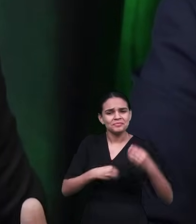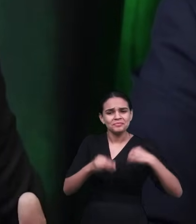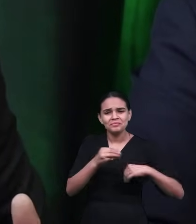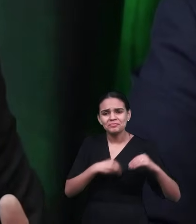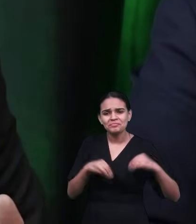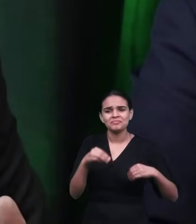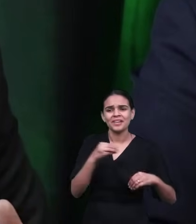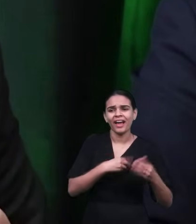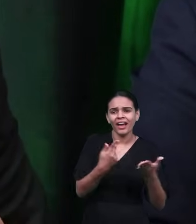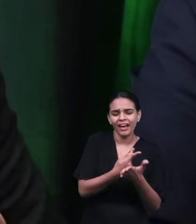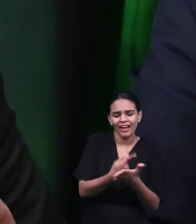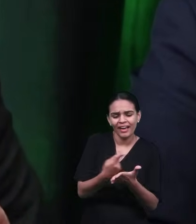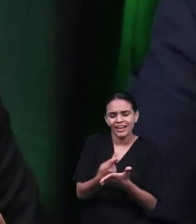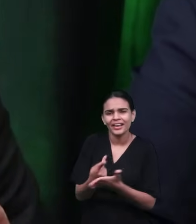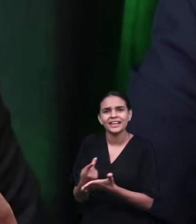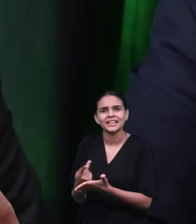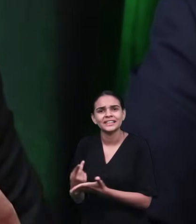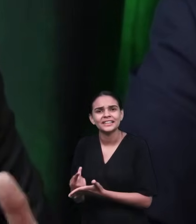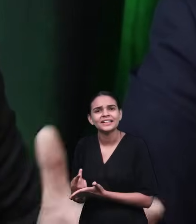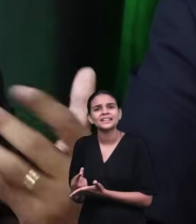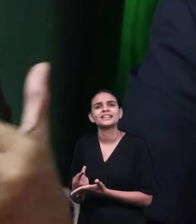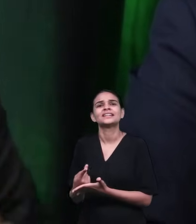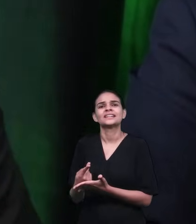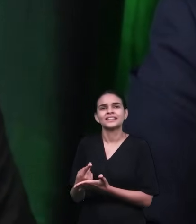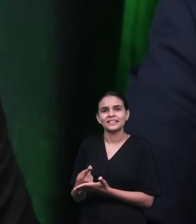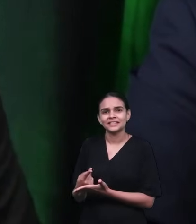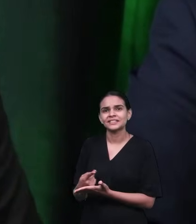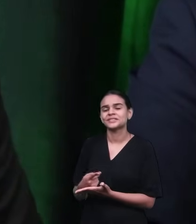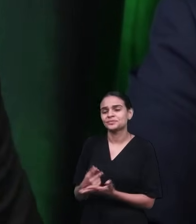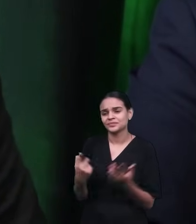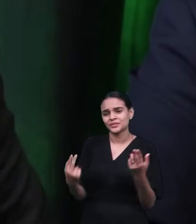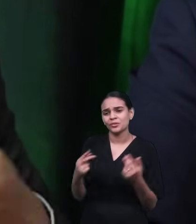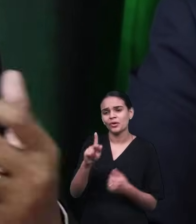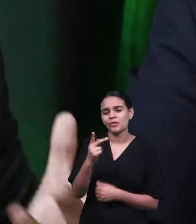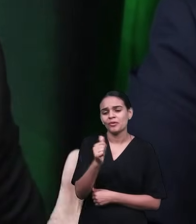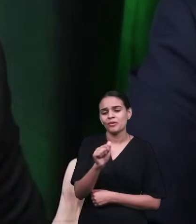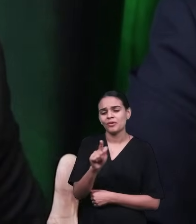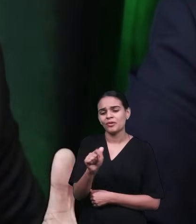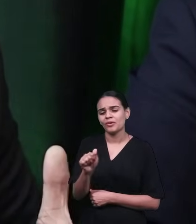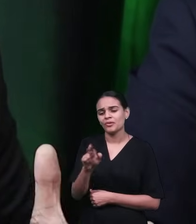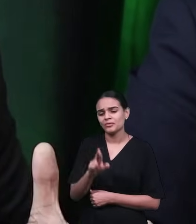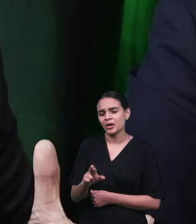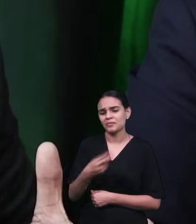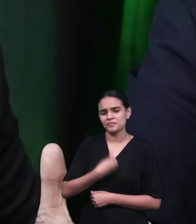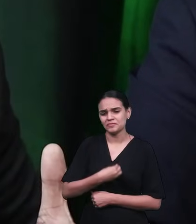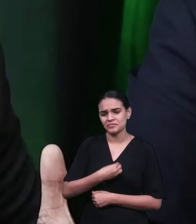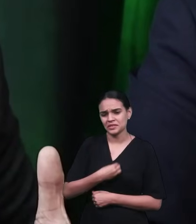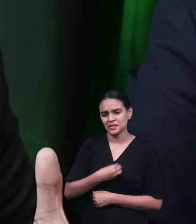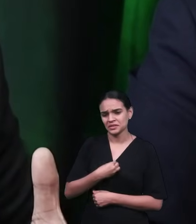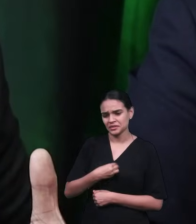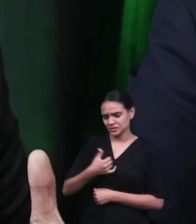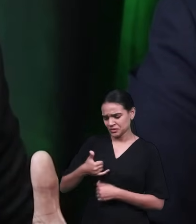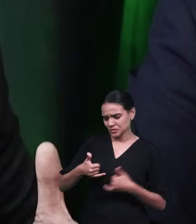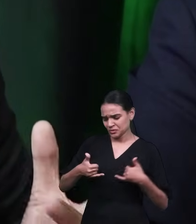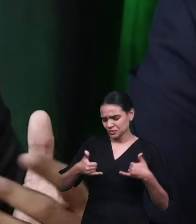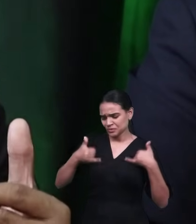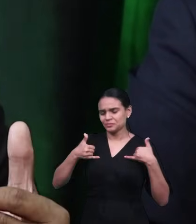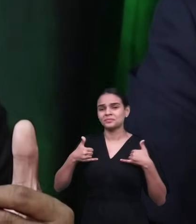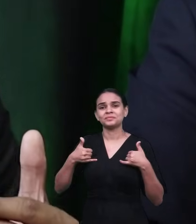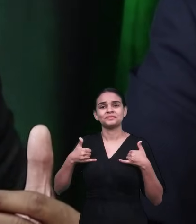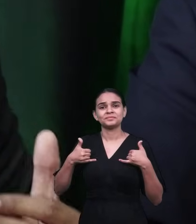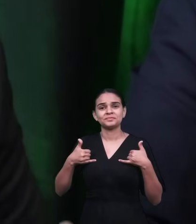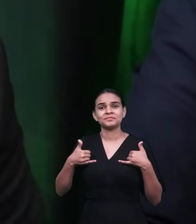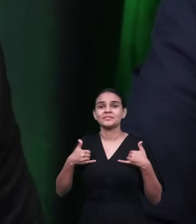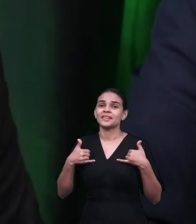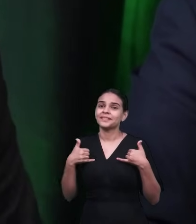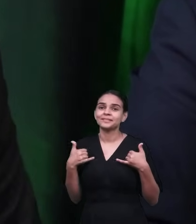fez. Agar, ela lançou fora tudo, porque ela se envaideceu, ela cresceu o seu ego, mas e isso levou